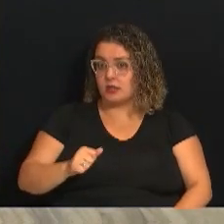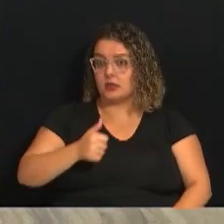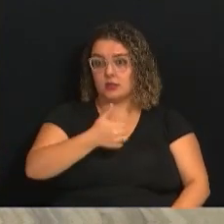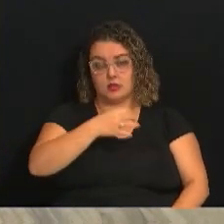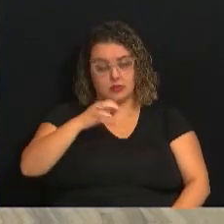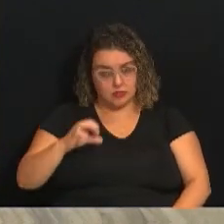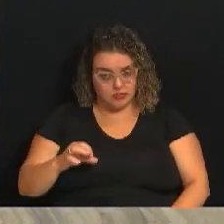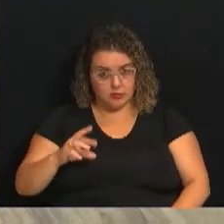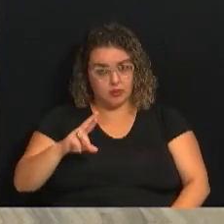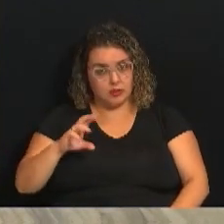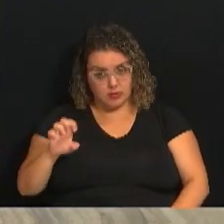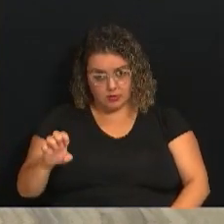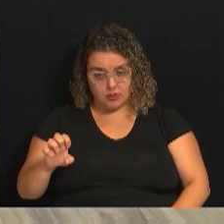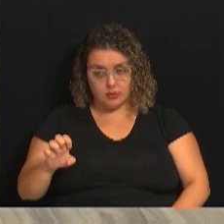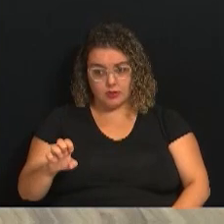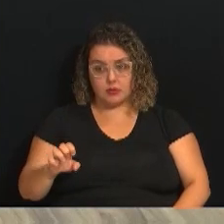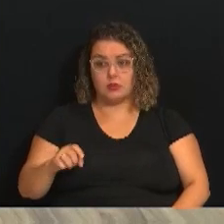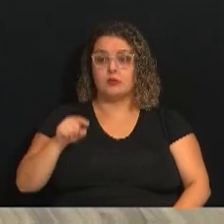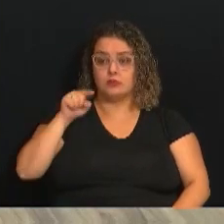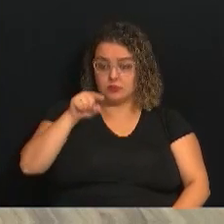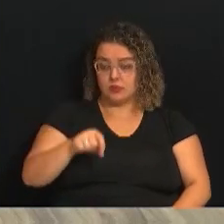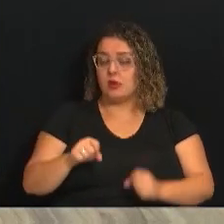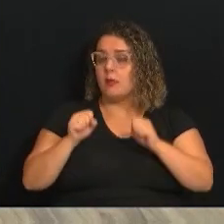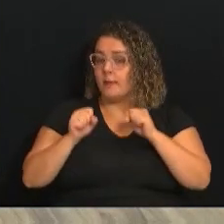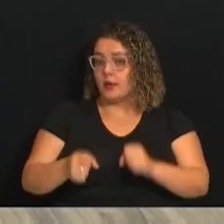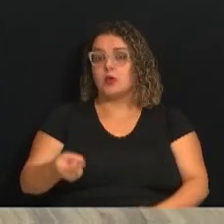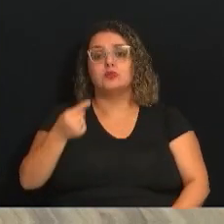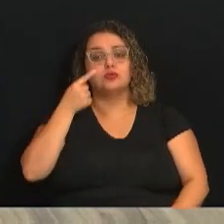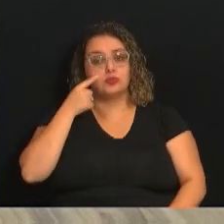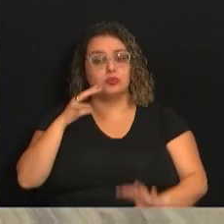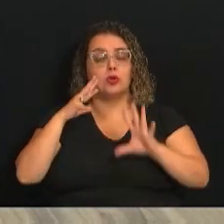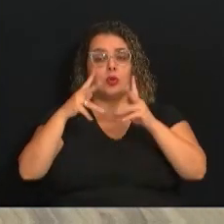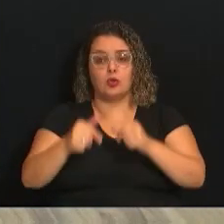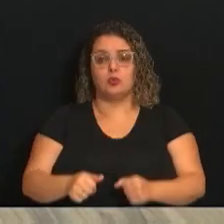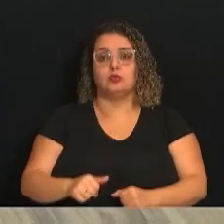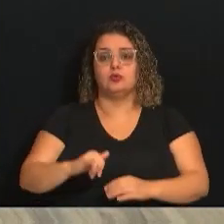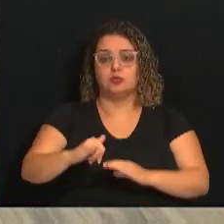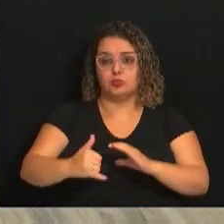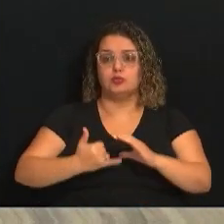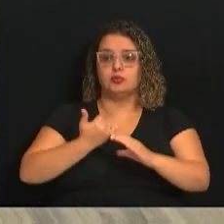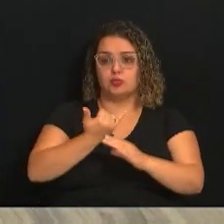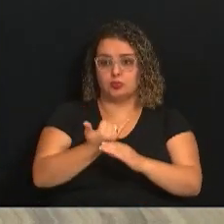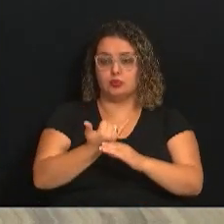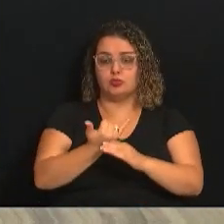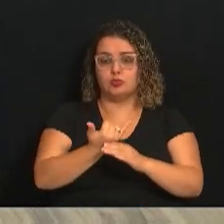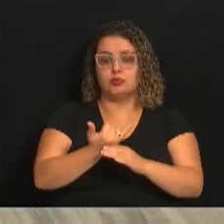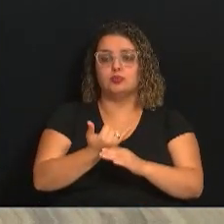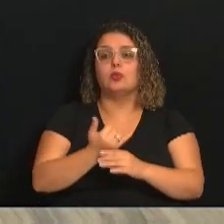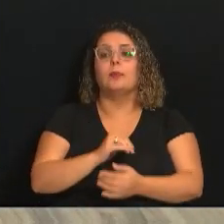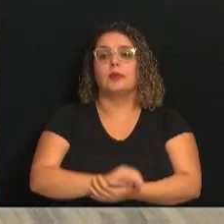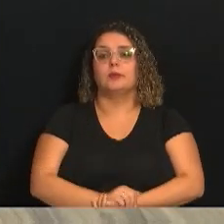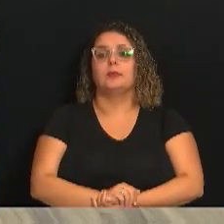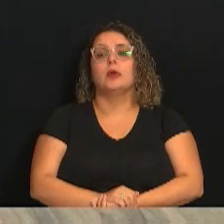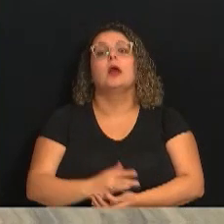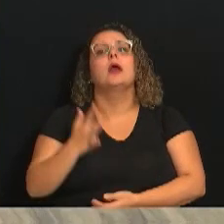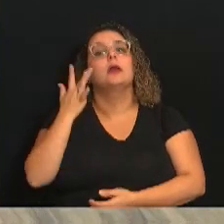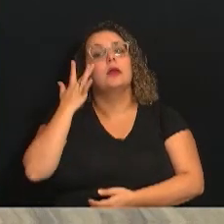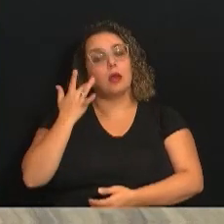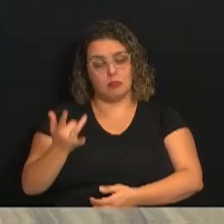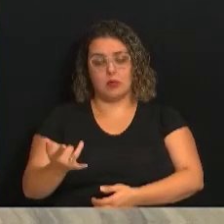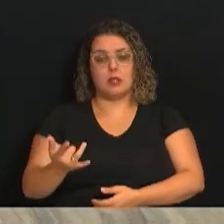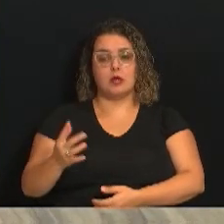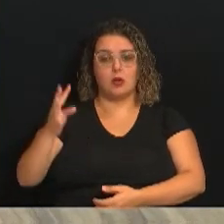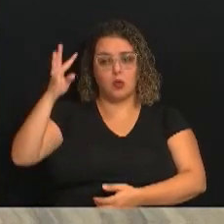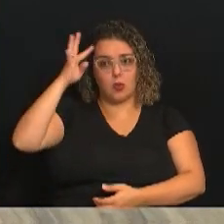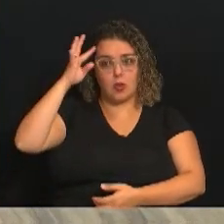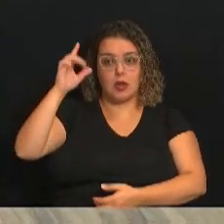reunião extraordinária. Você pode conferir na íntegra no youtube.com/TV Câmara Campinas. E amanhã, quarta-feira, nós temos